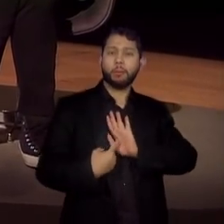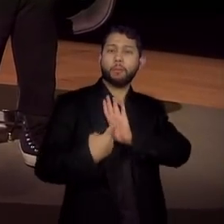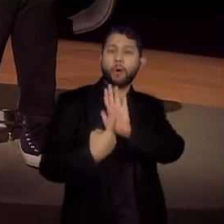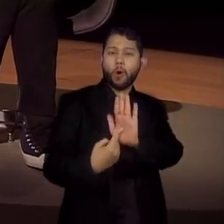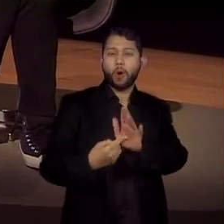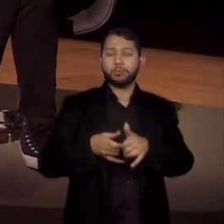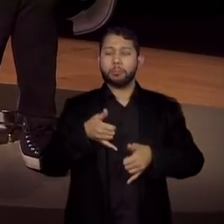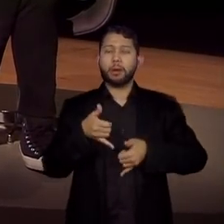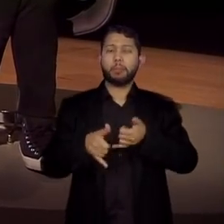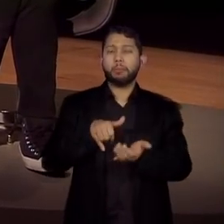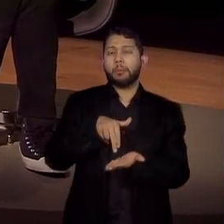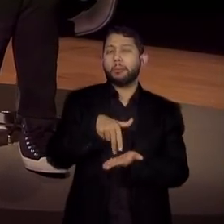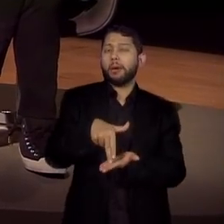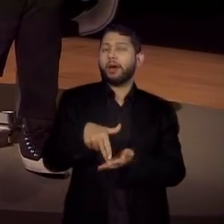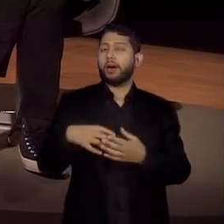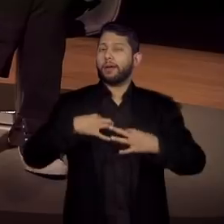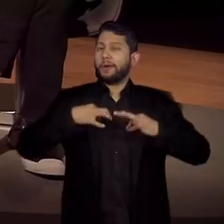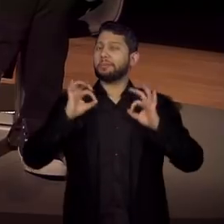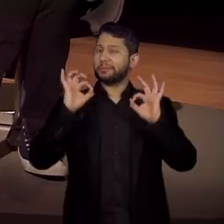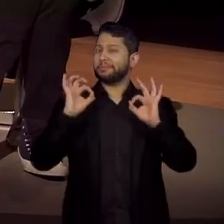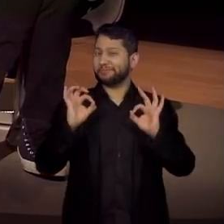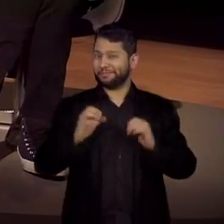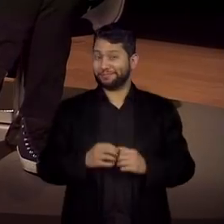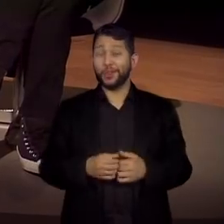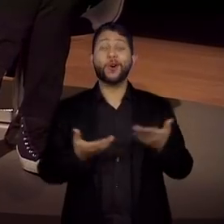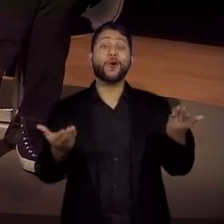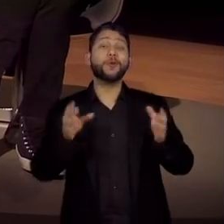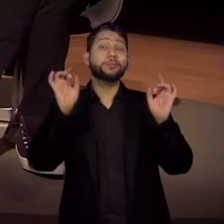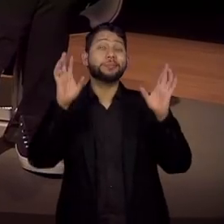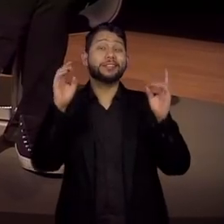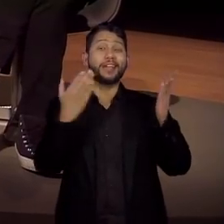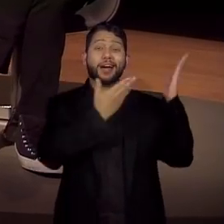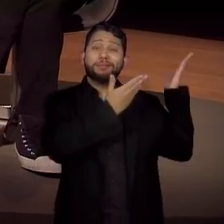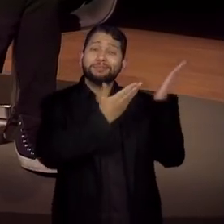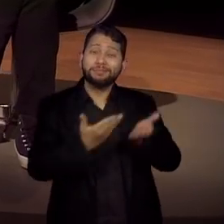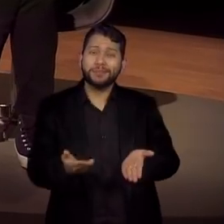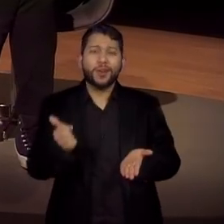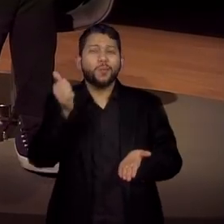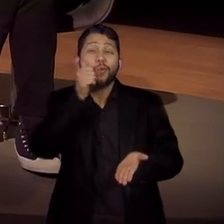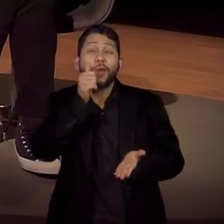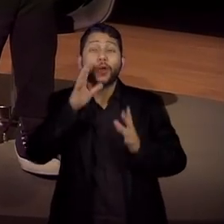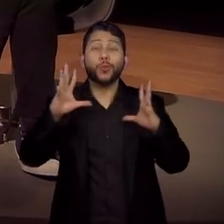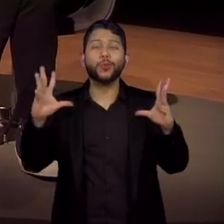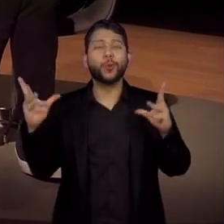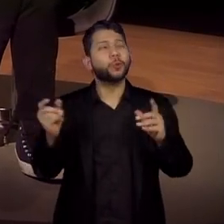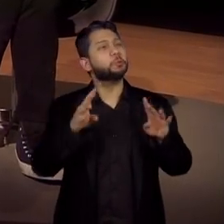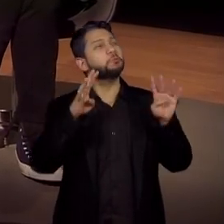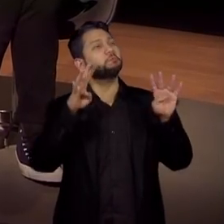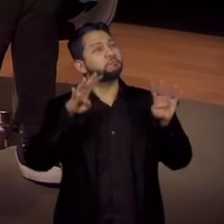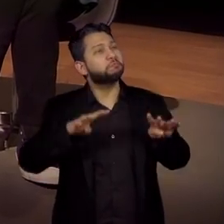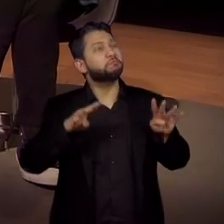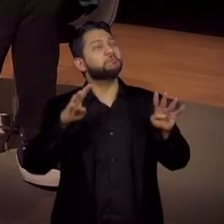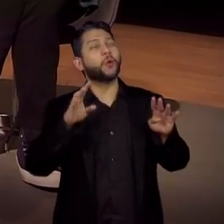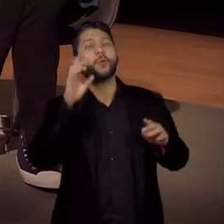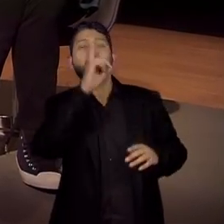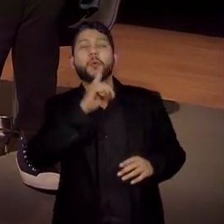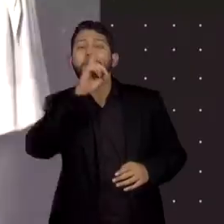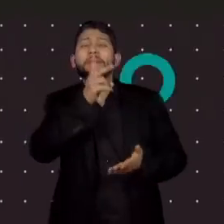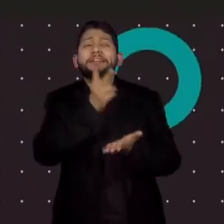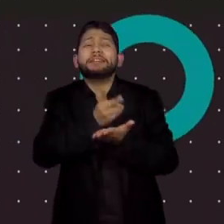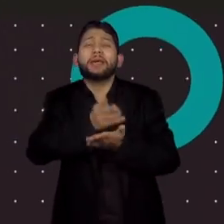moda com seu jeito de vestir. Recebemos hoje no Persona a musa das jovens tardes de domingo, Wanderleia.